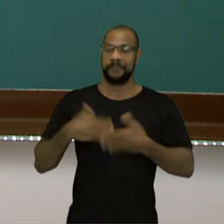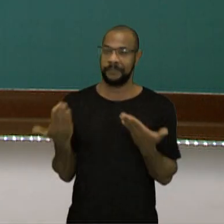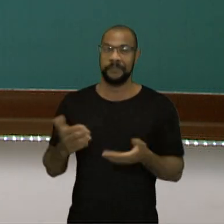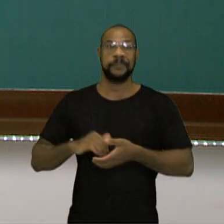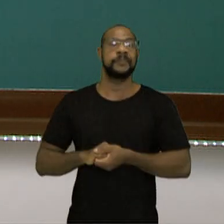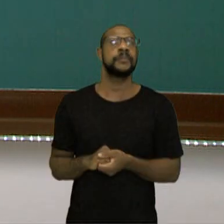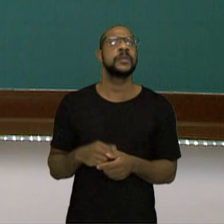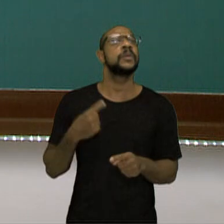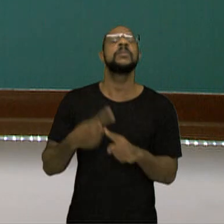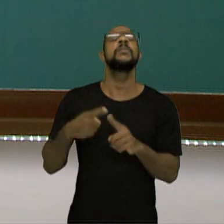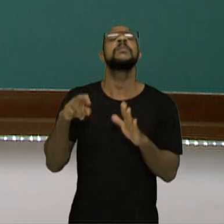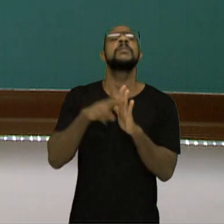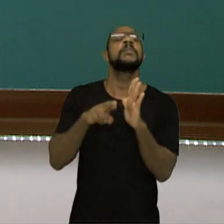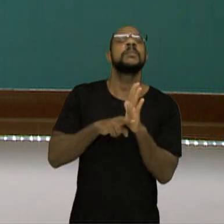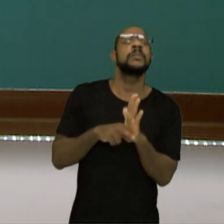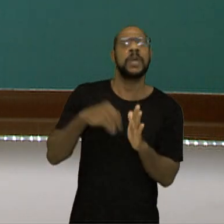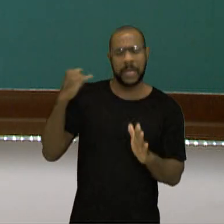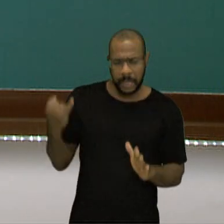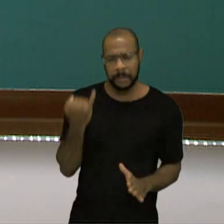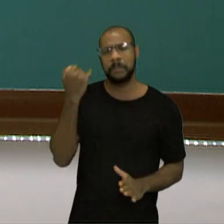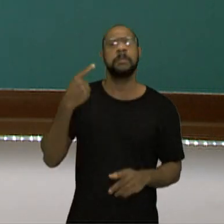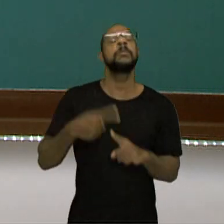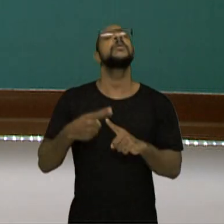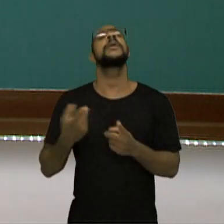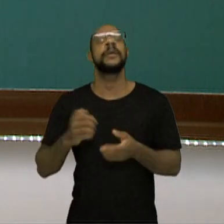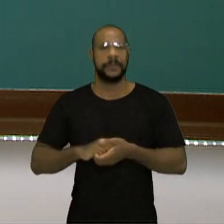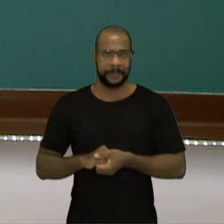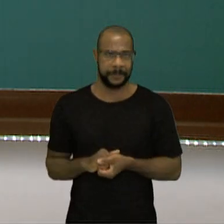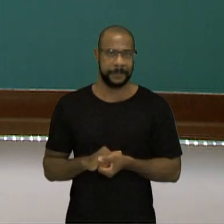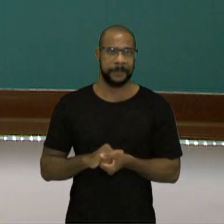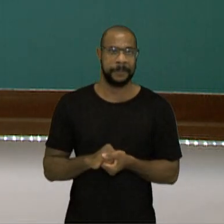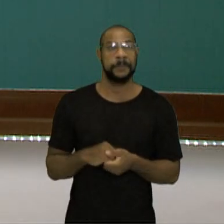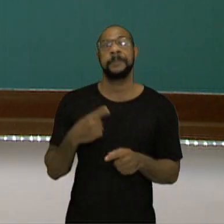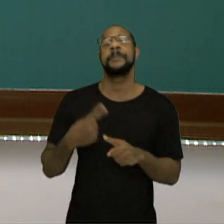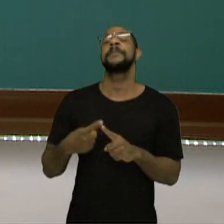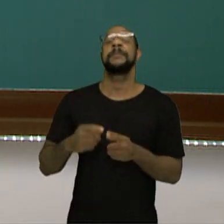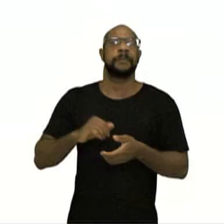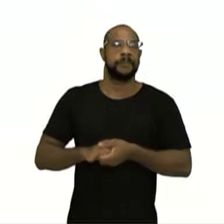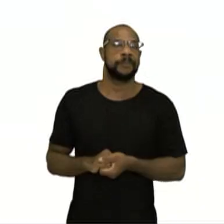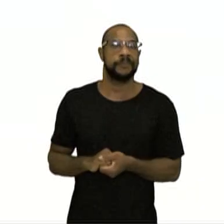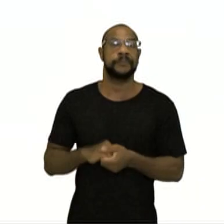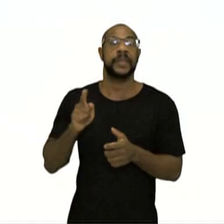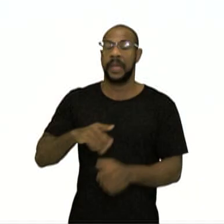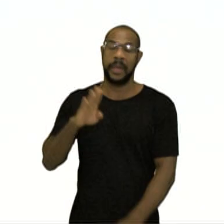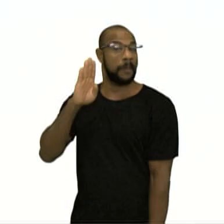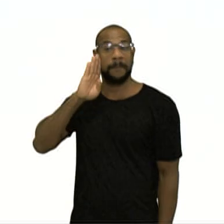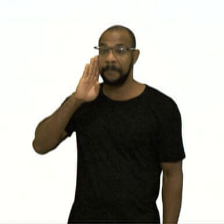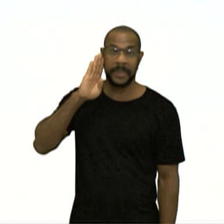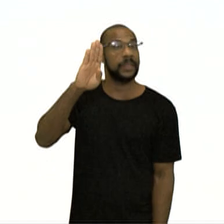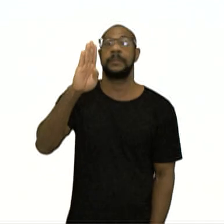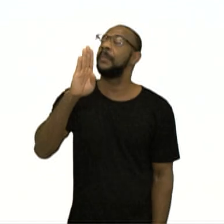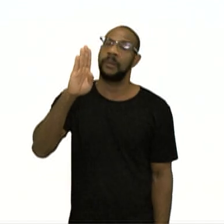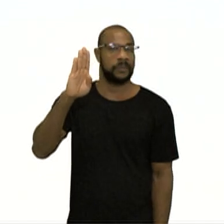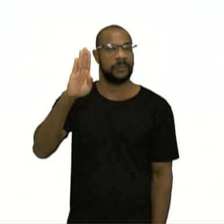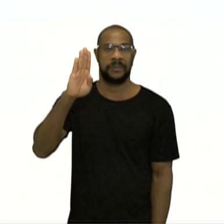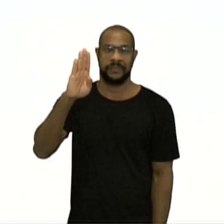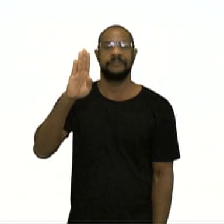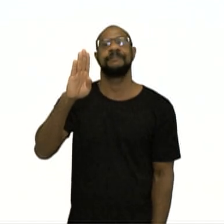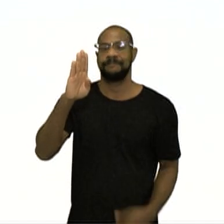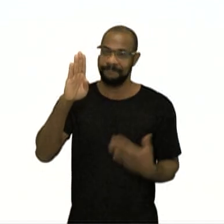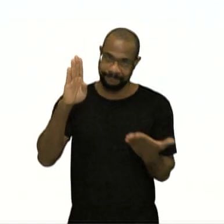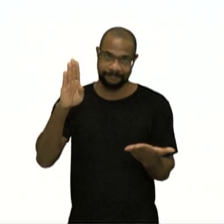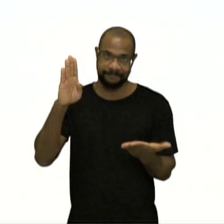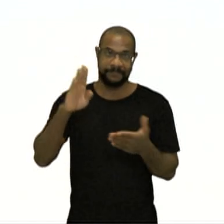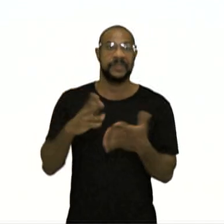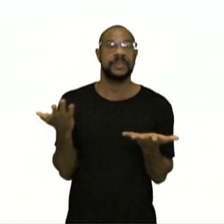Mas por que essas regras são tão importantes? Por que será? Porque elas são a chave que nos permitem abrir